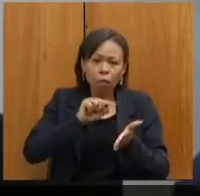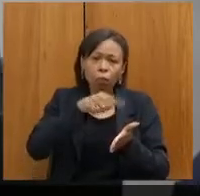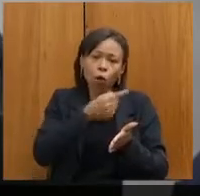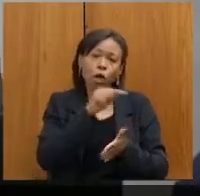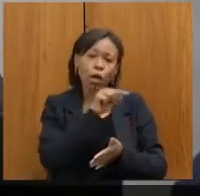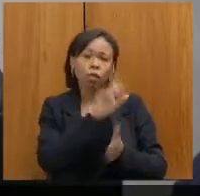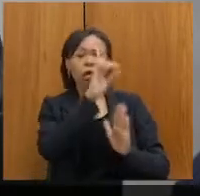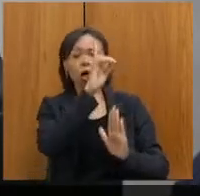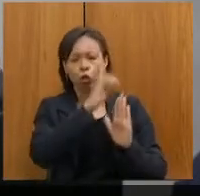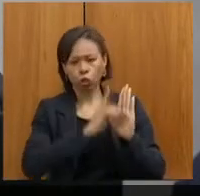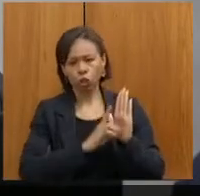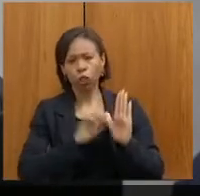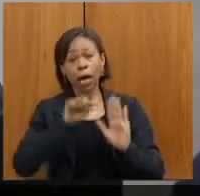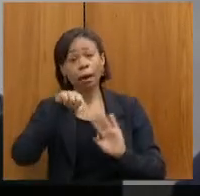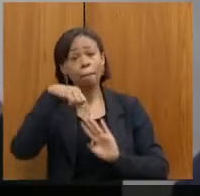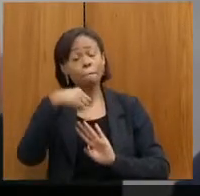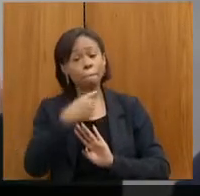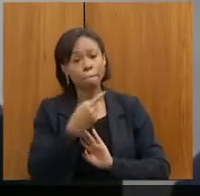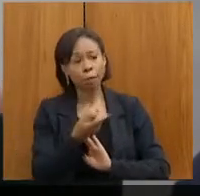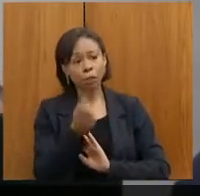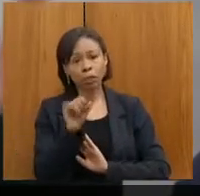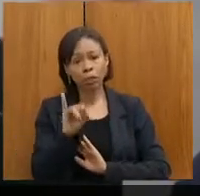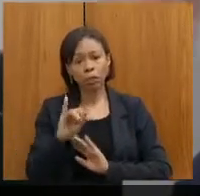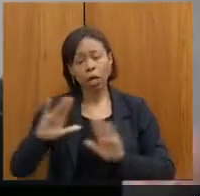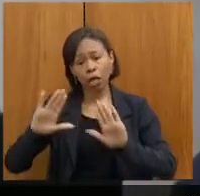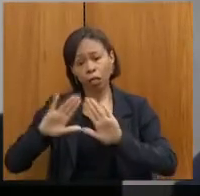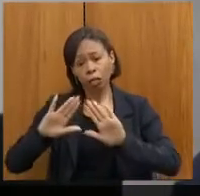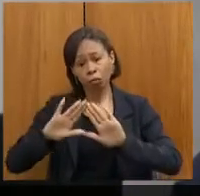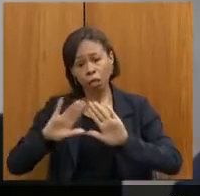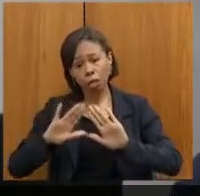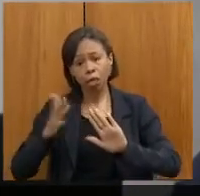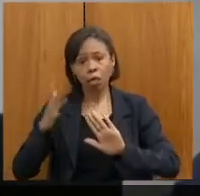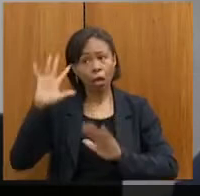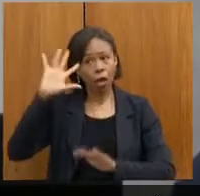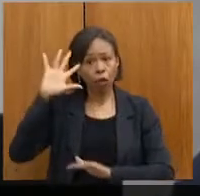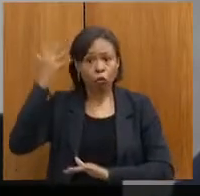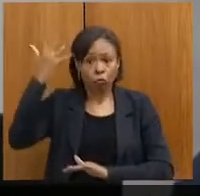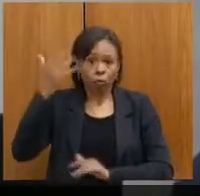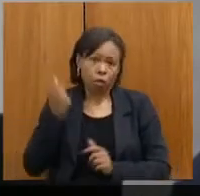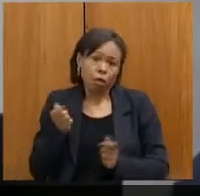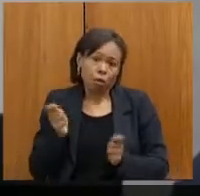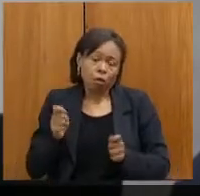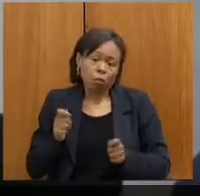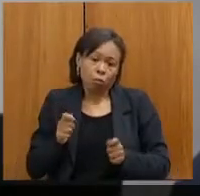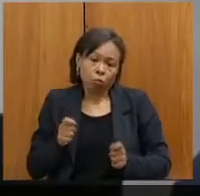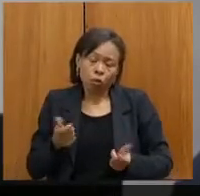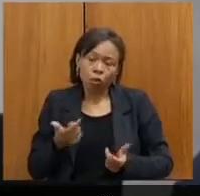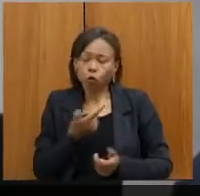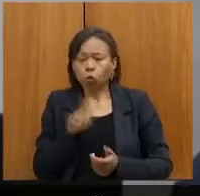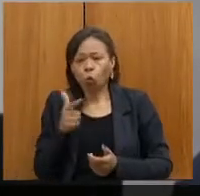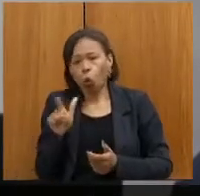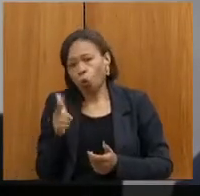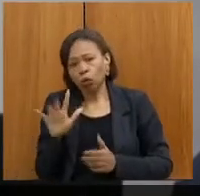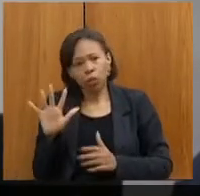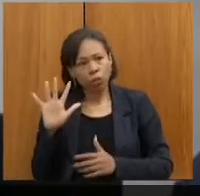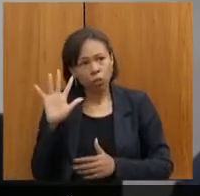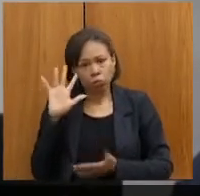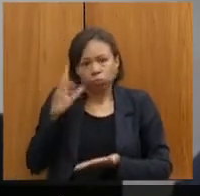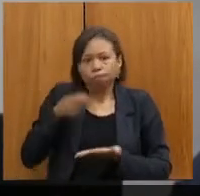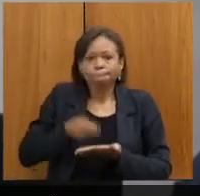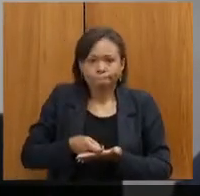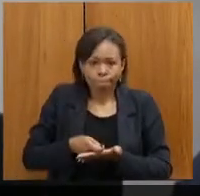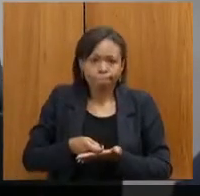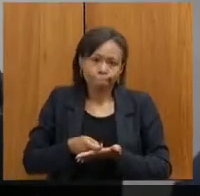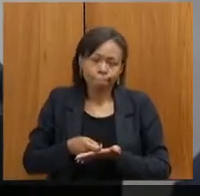seu direito e sem depois se Assembleia julgar por bem você tomar NOS outras medidas e